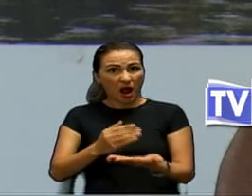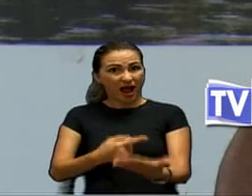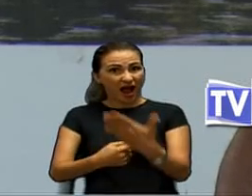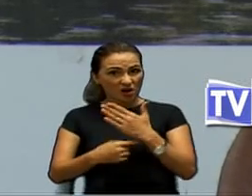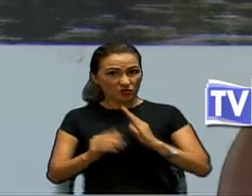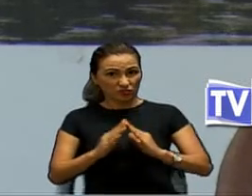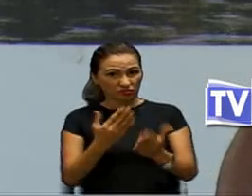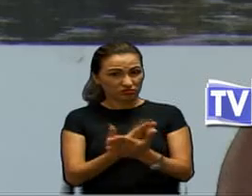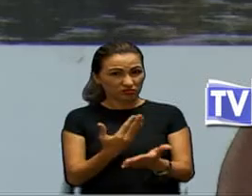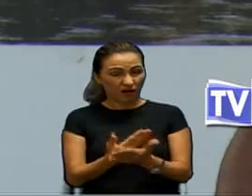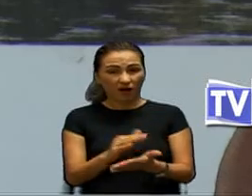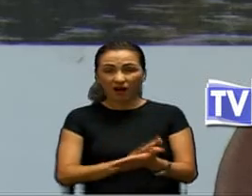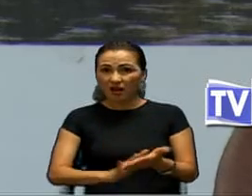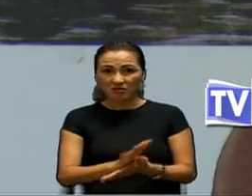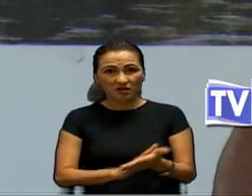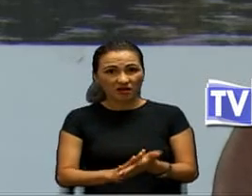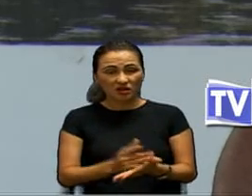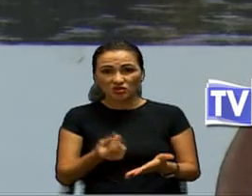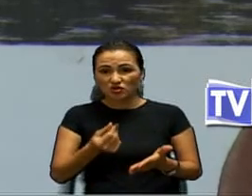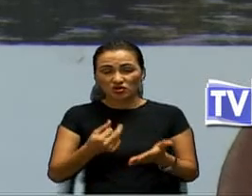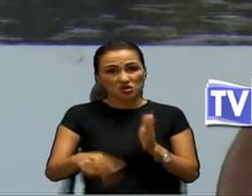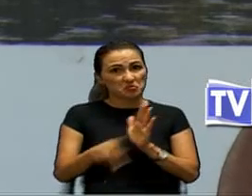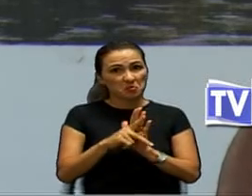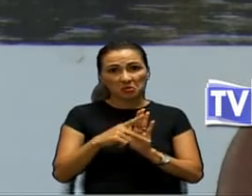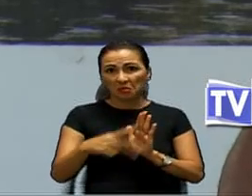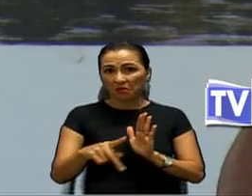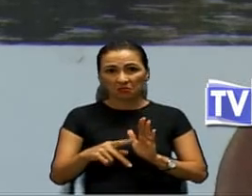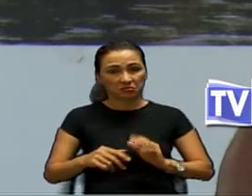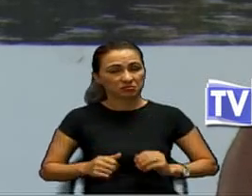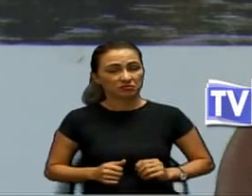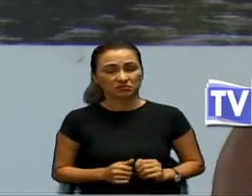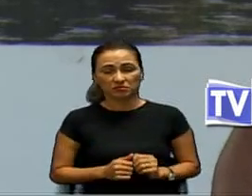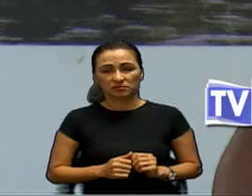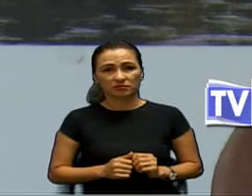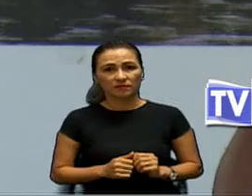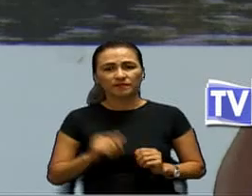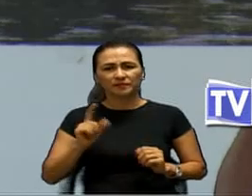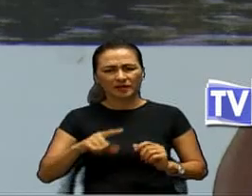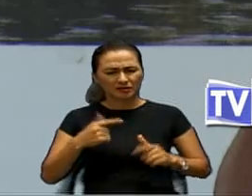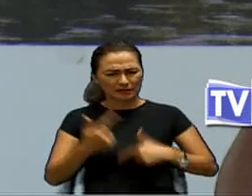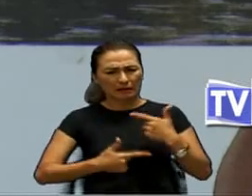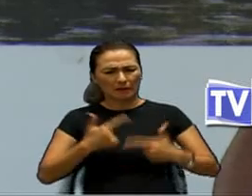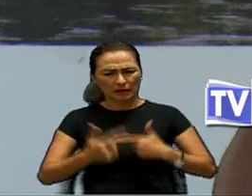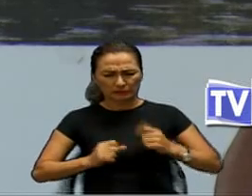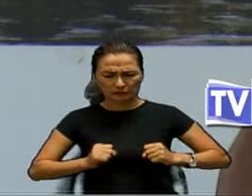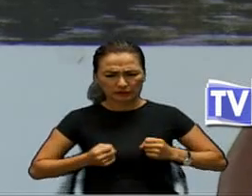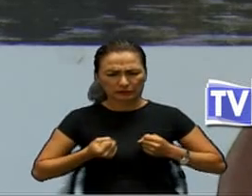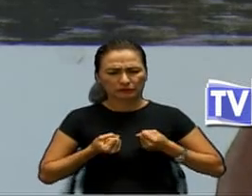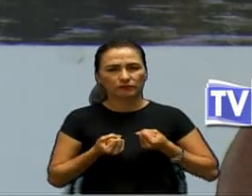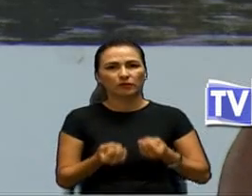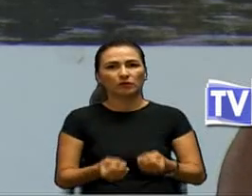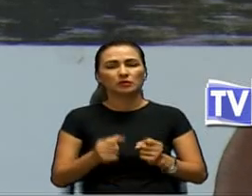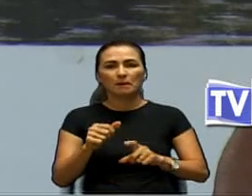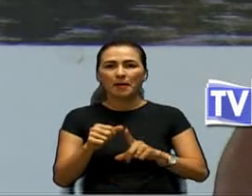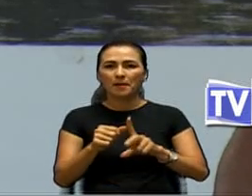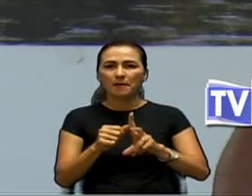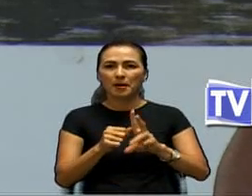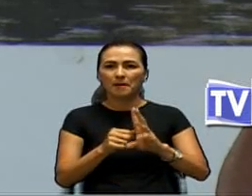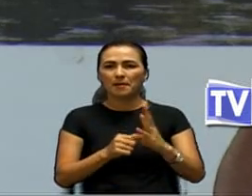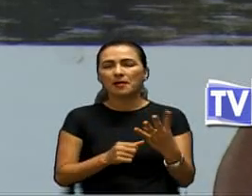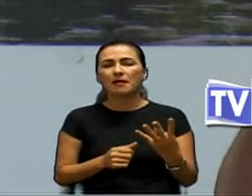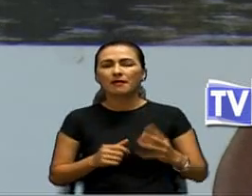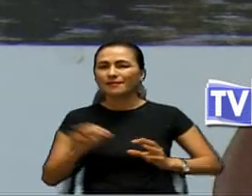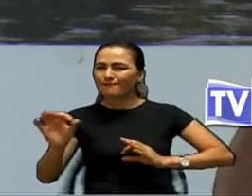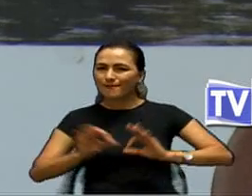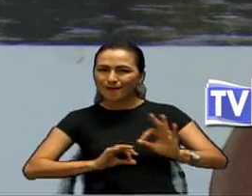Isso quer dizer, o trabalho é intenso, o trabalho é árduo, já vem acontecendo há alguns meses. E as